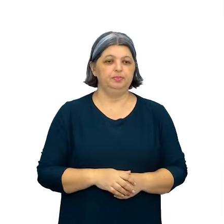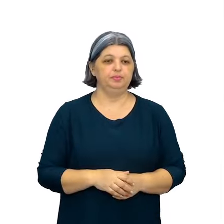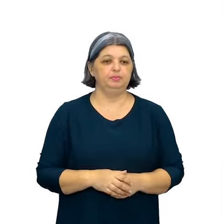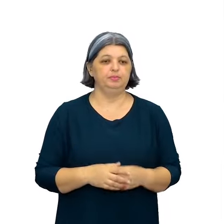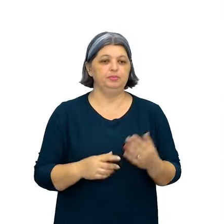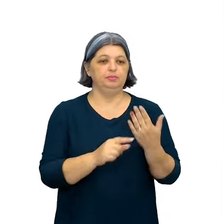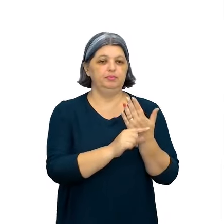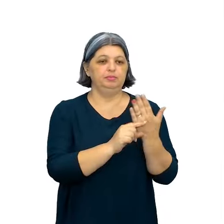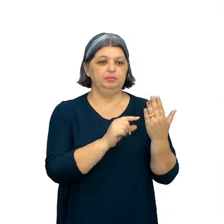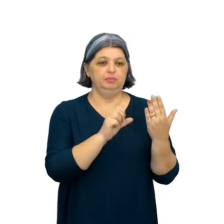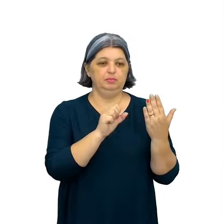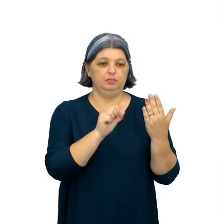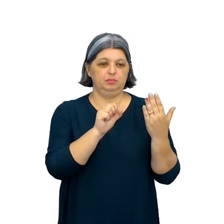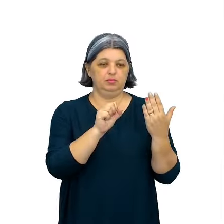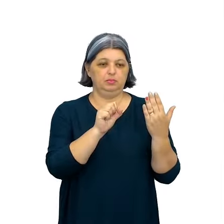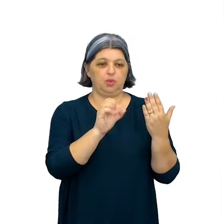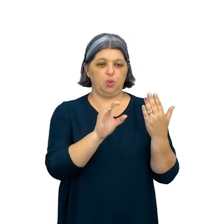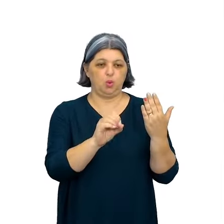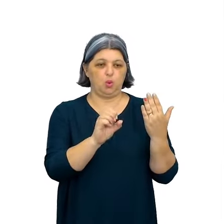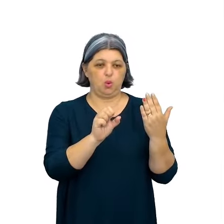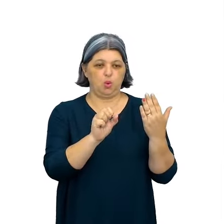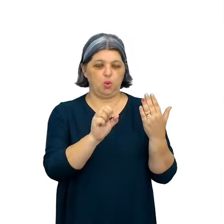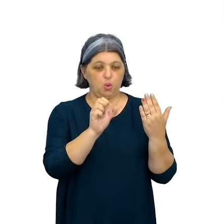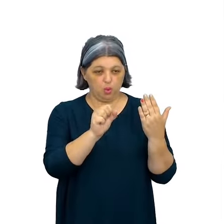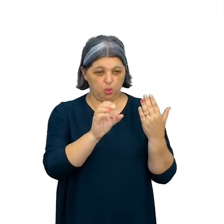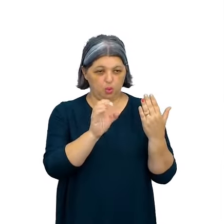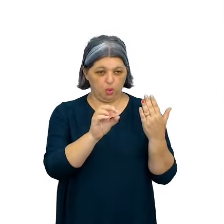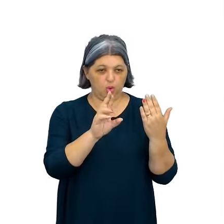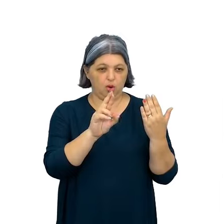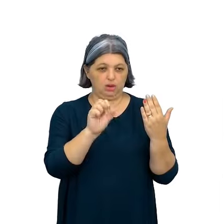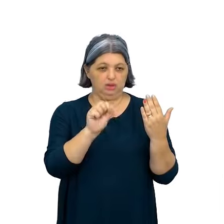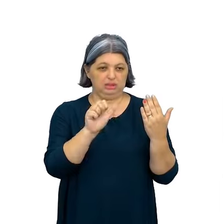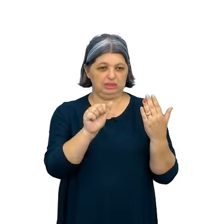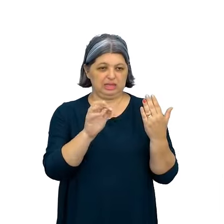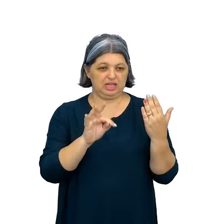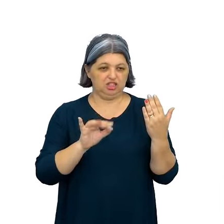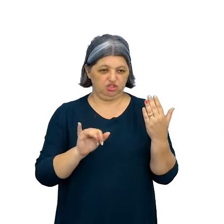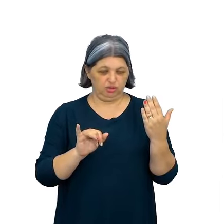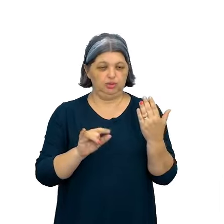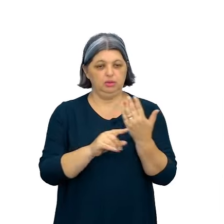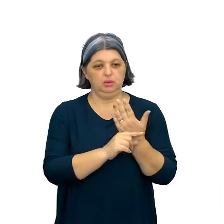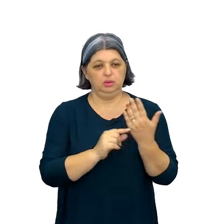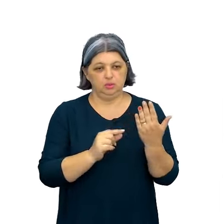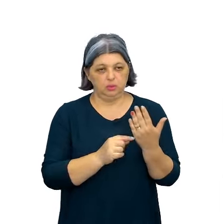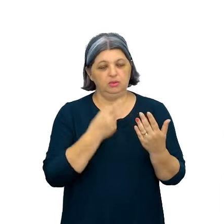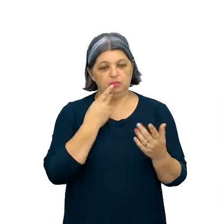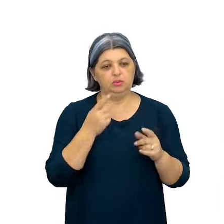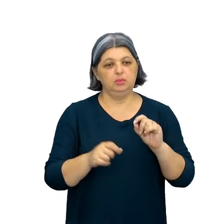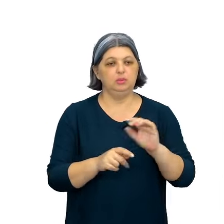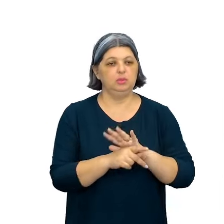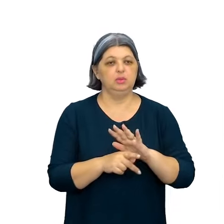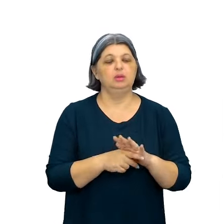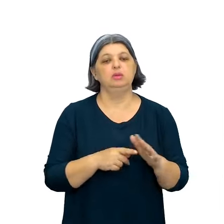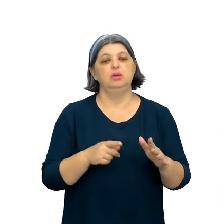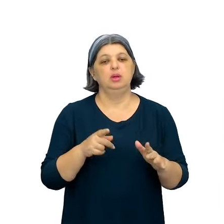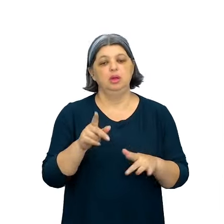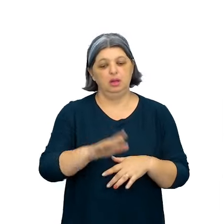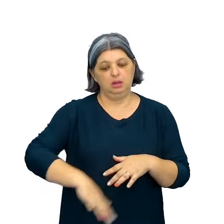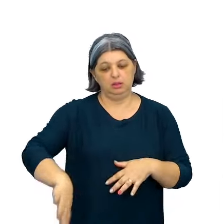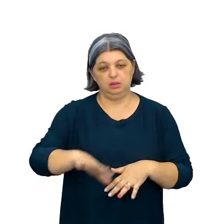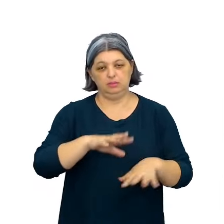a educação baseada em evidências refere-se a pesquisas científicas que aprofundam boas práticas em educação para que os educadores